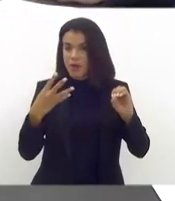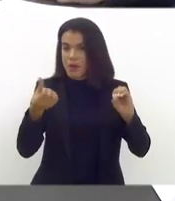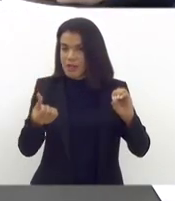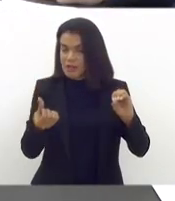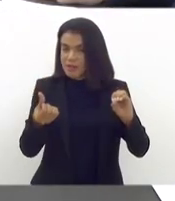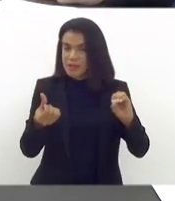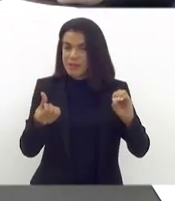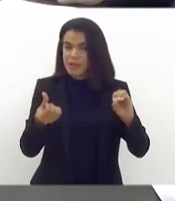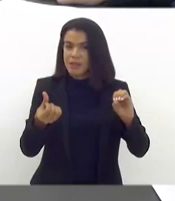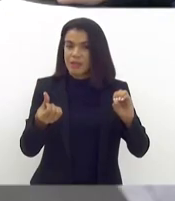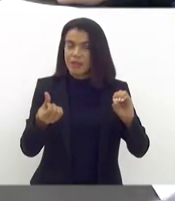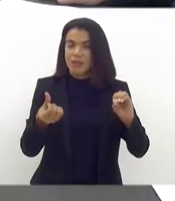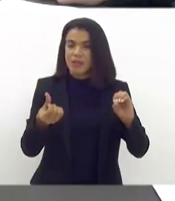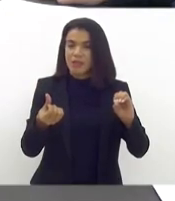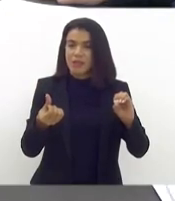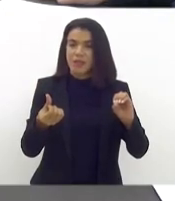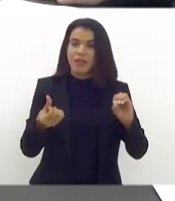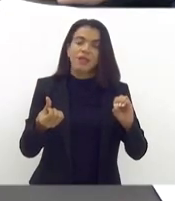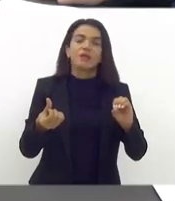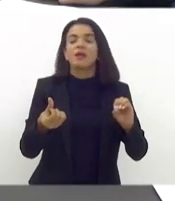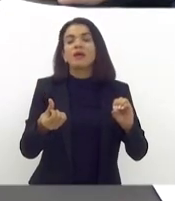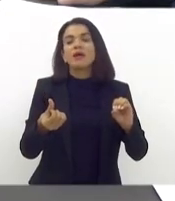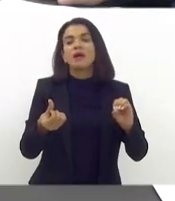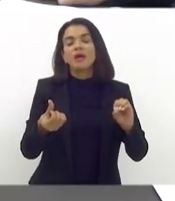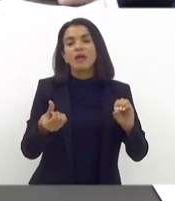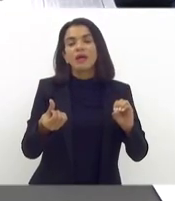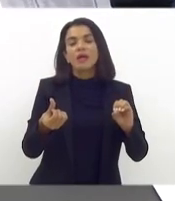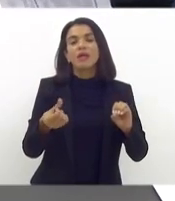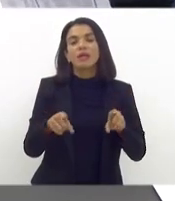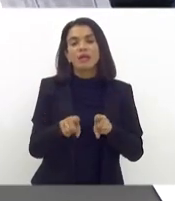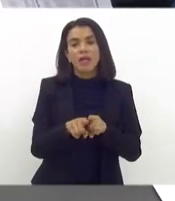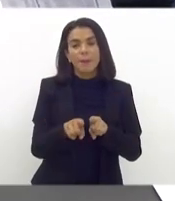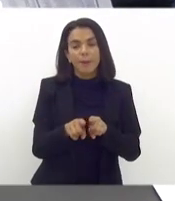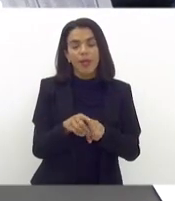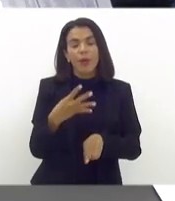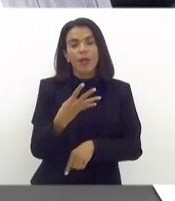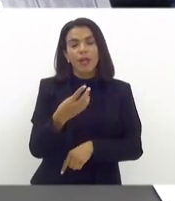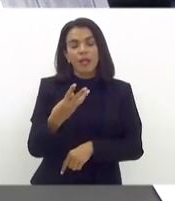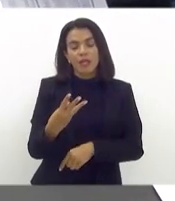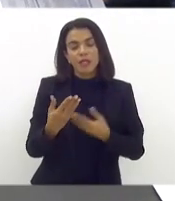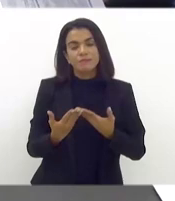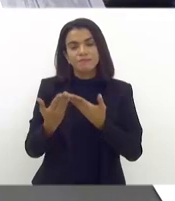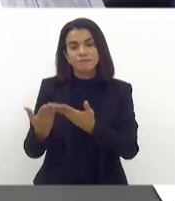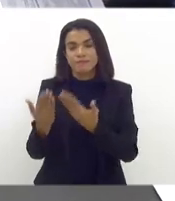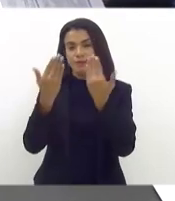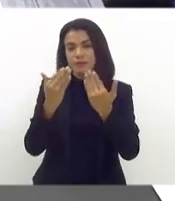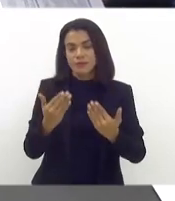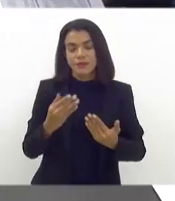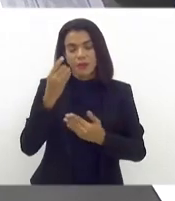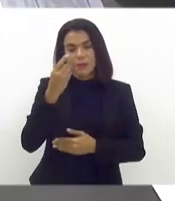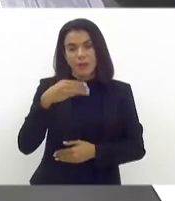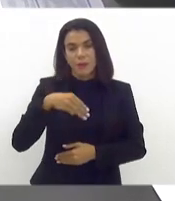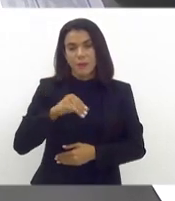46, excetuando o projeto 43 com pedido de vista para o deputado